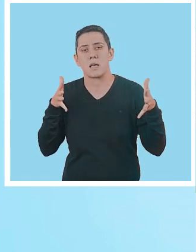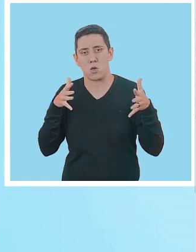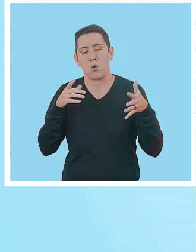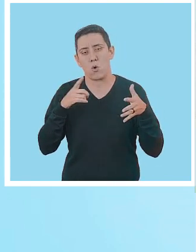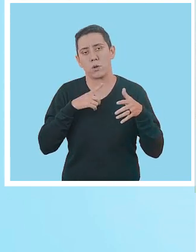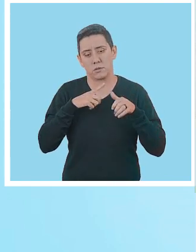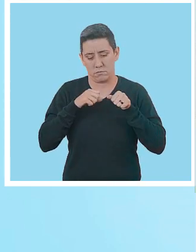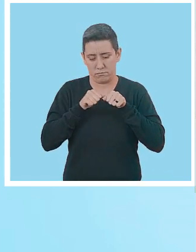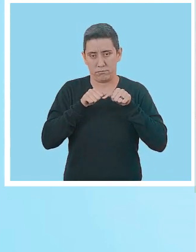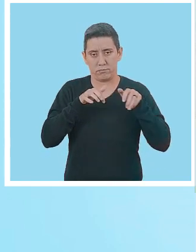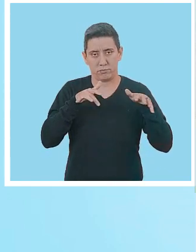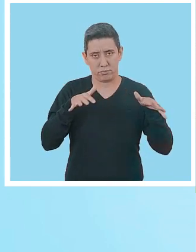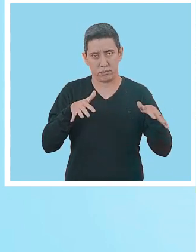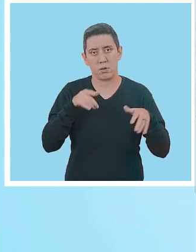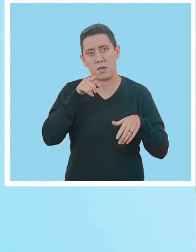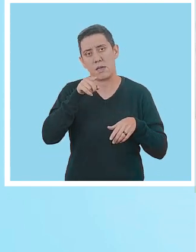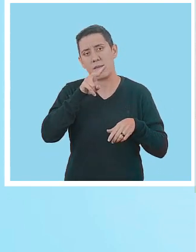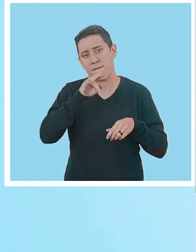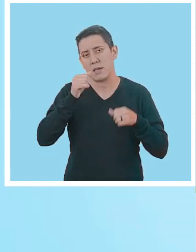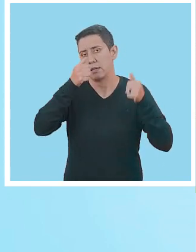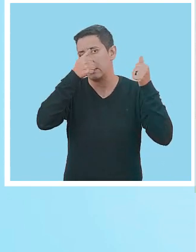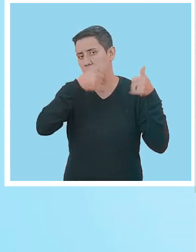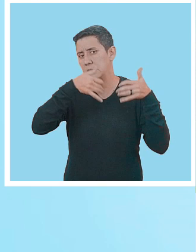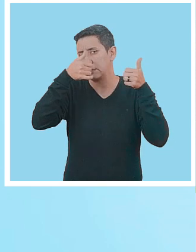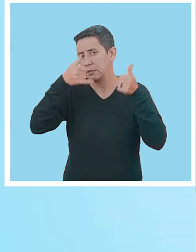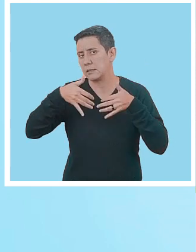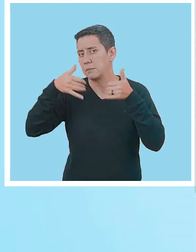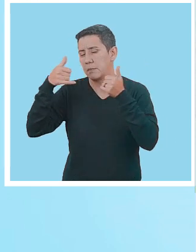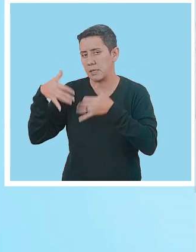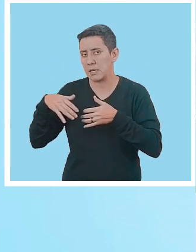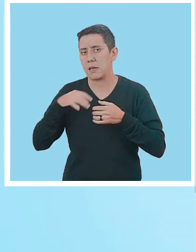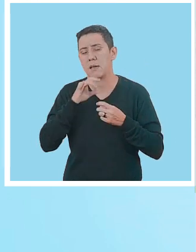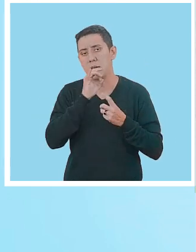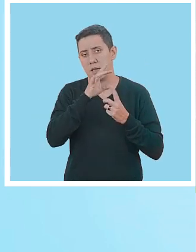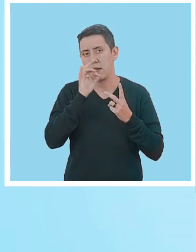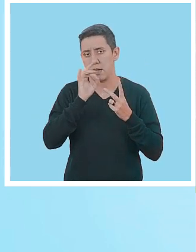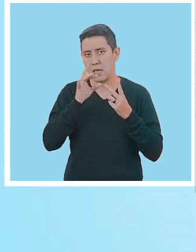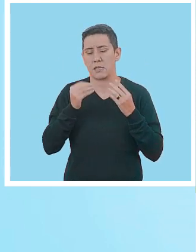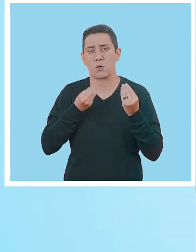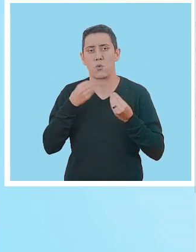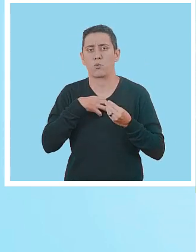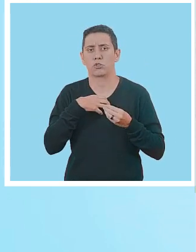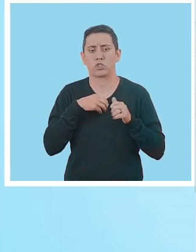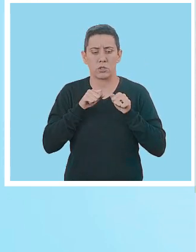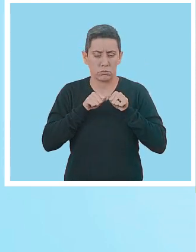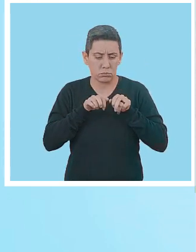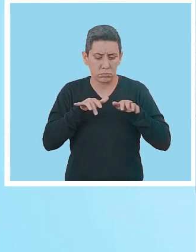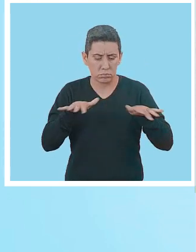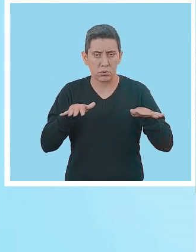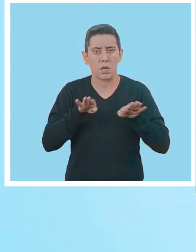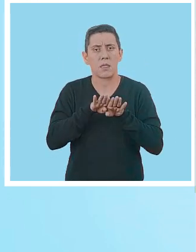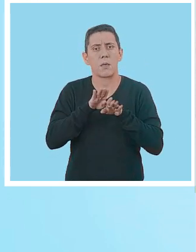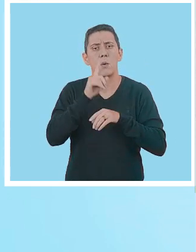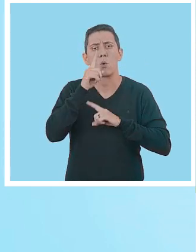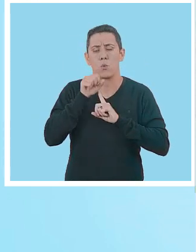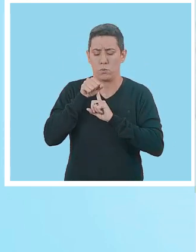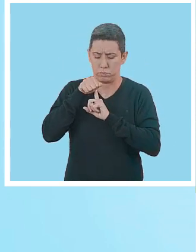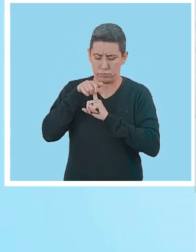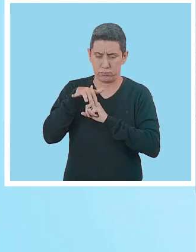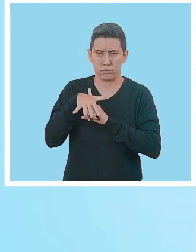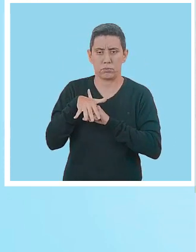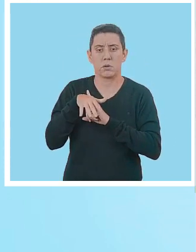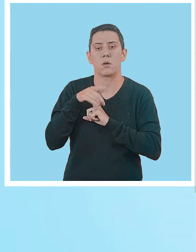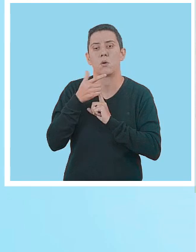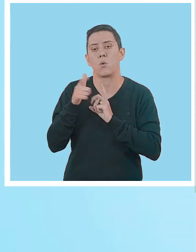geração distribuída e eu vou explicar na sequência o que que é geração distribuída e o que que é e geração centralizada E aí